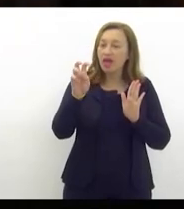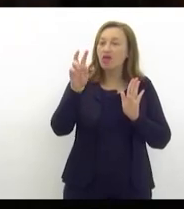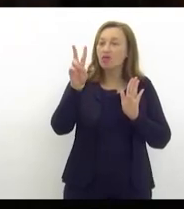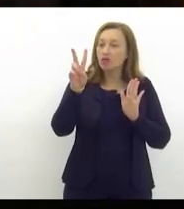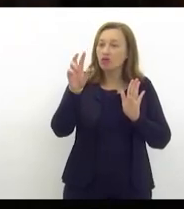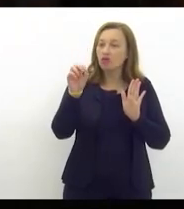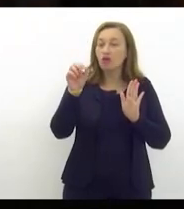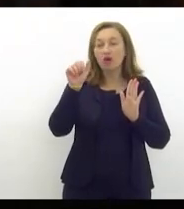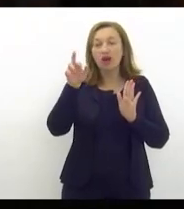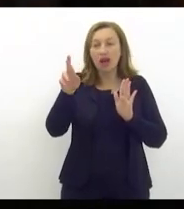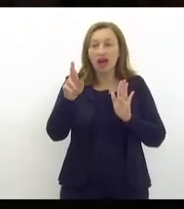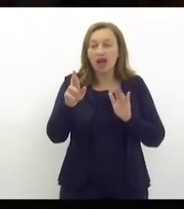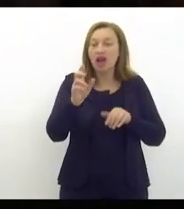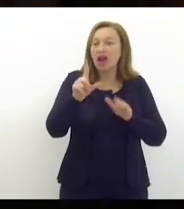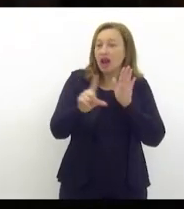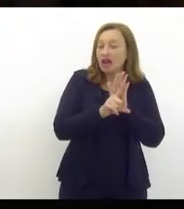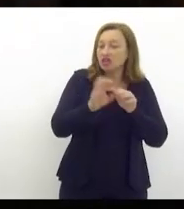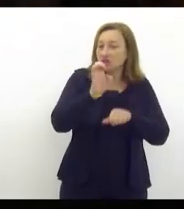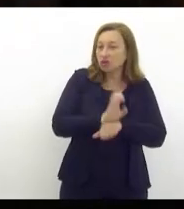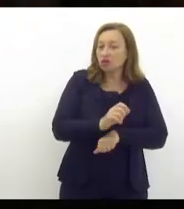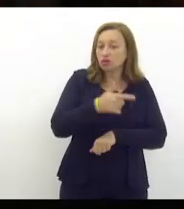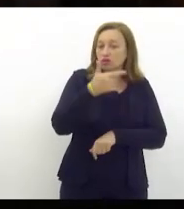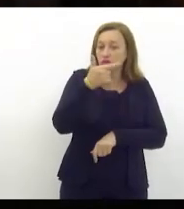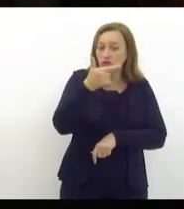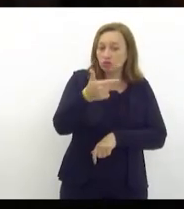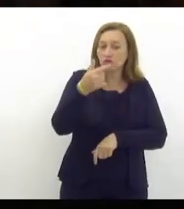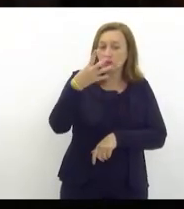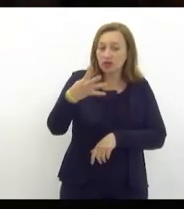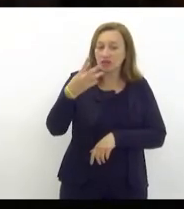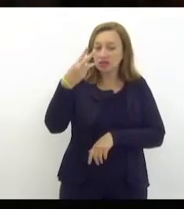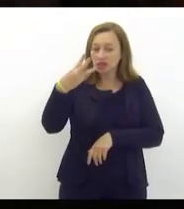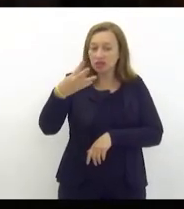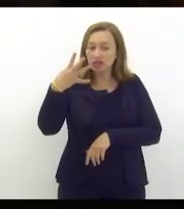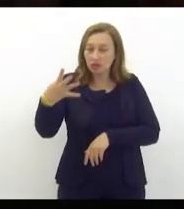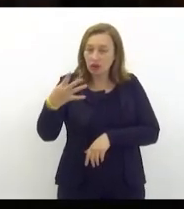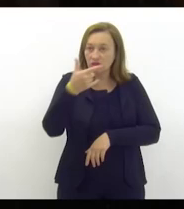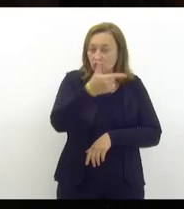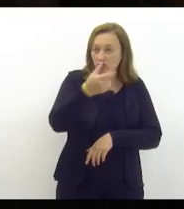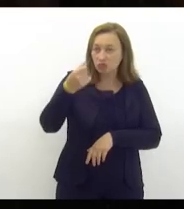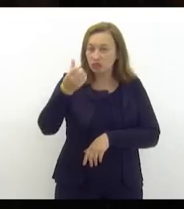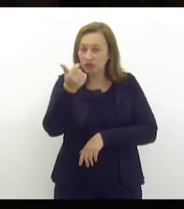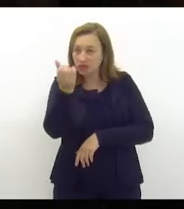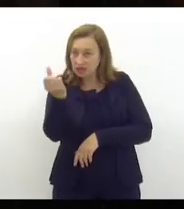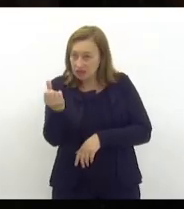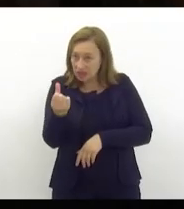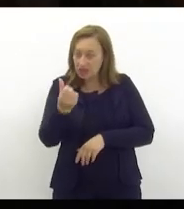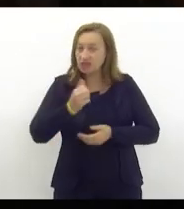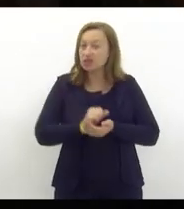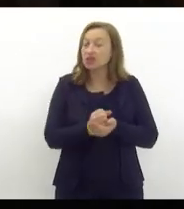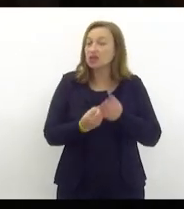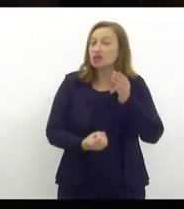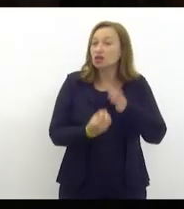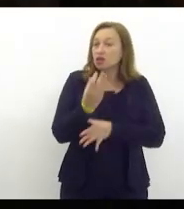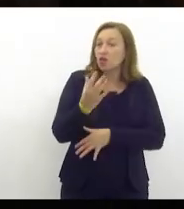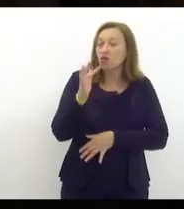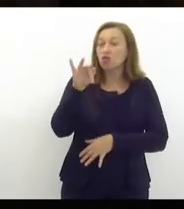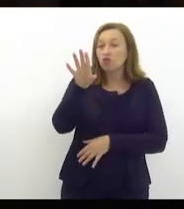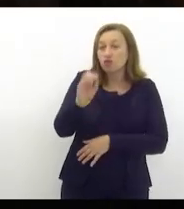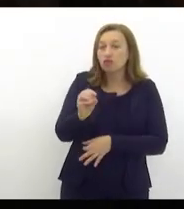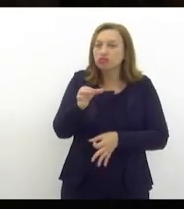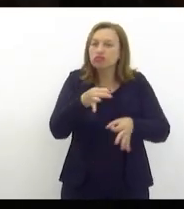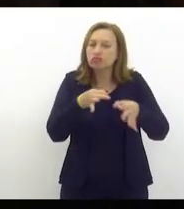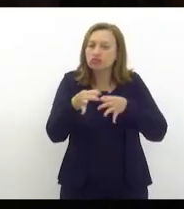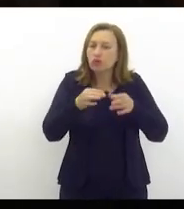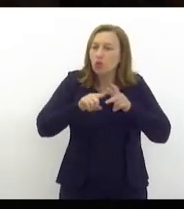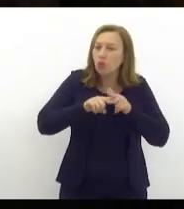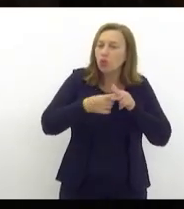2.524 de 96, que criou o Fundo Especial do Tribunal de Justiça e regulamenta a